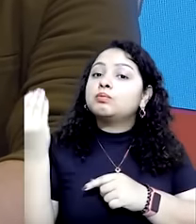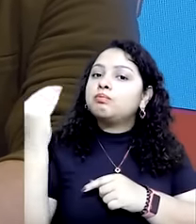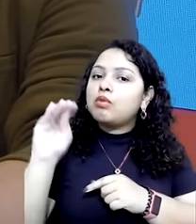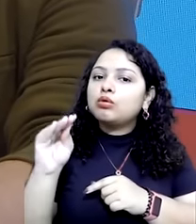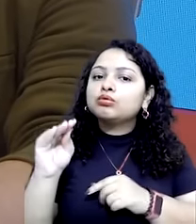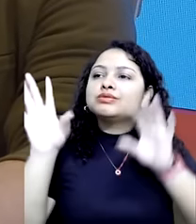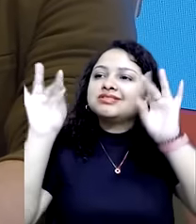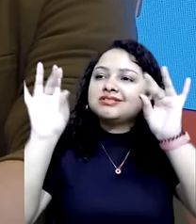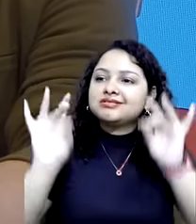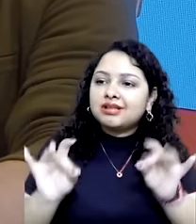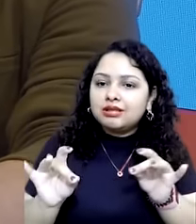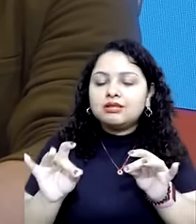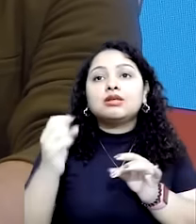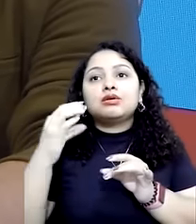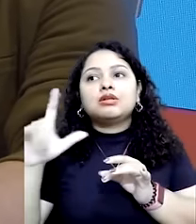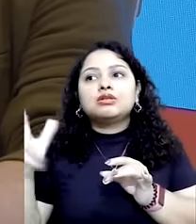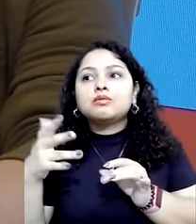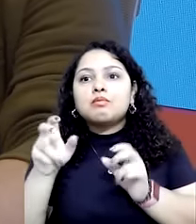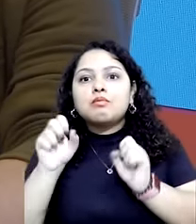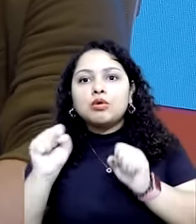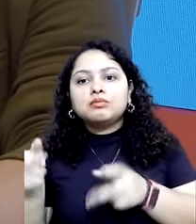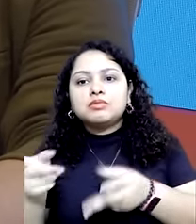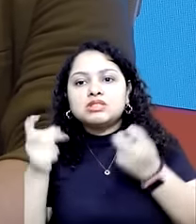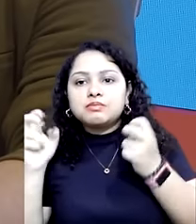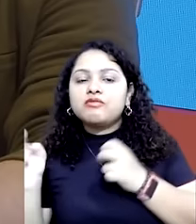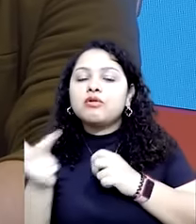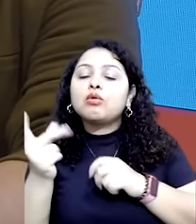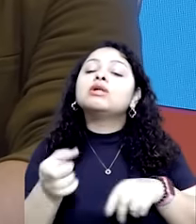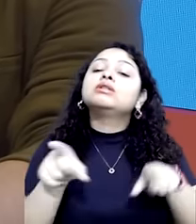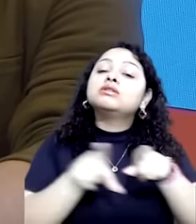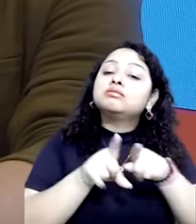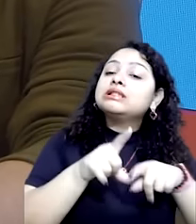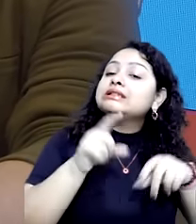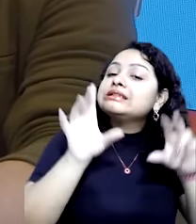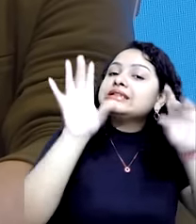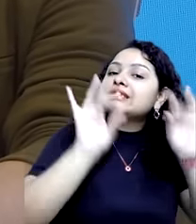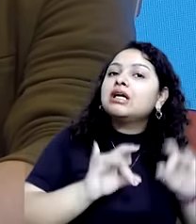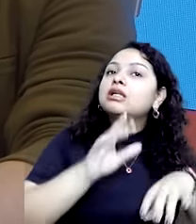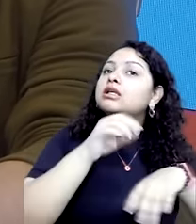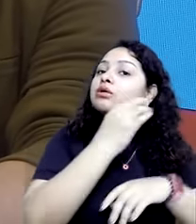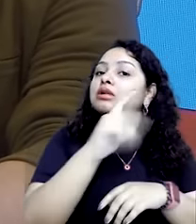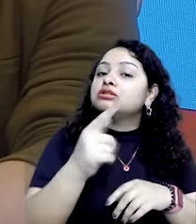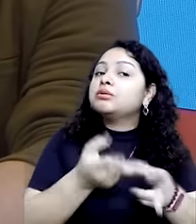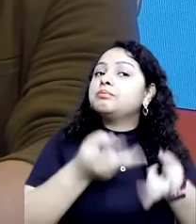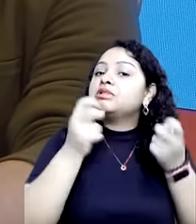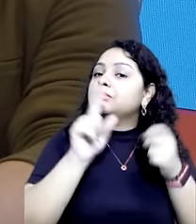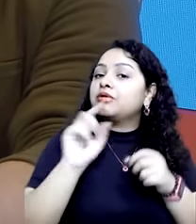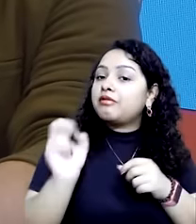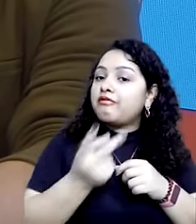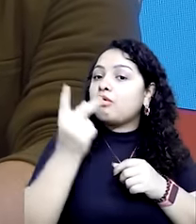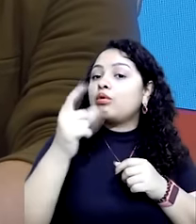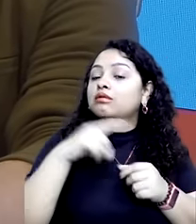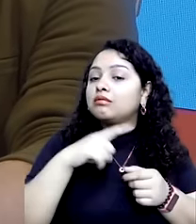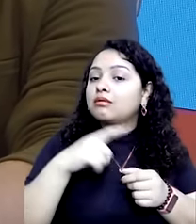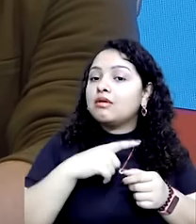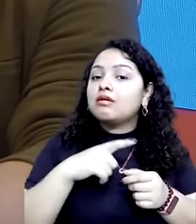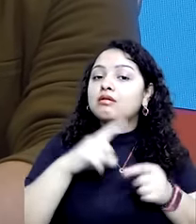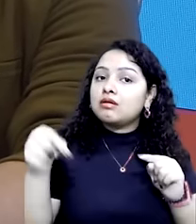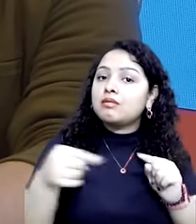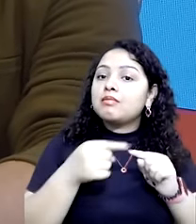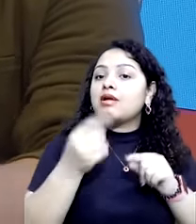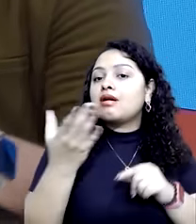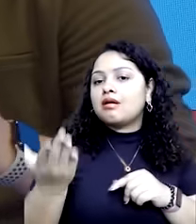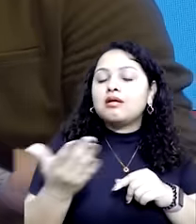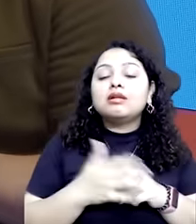aqueles detalhes que tanto o cliente pode perceber como valor quanto aqueles que talvez ele não perceba ainda que gera muito valor e que faz sentido para